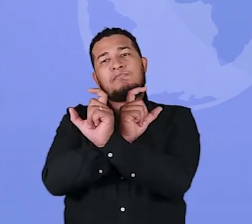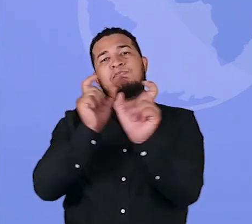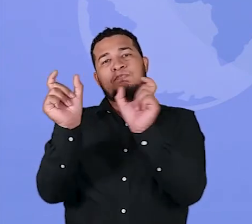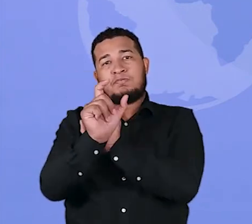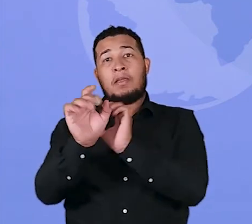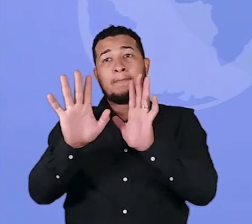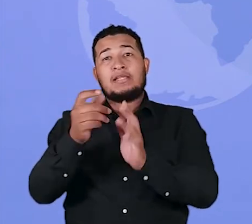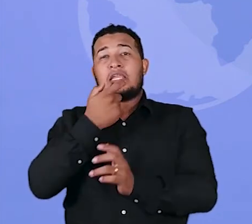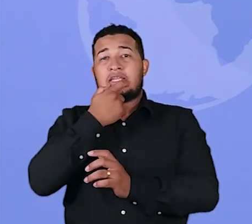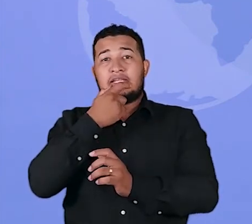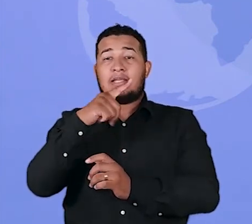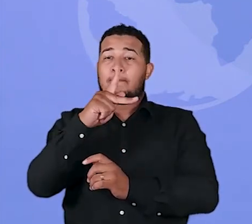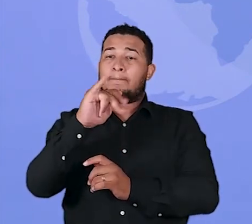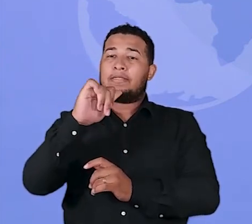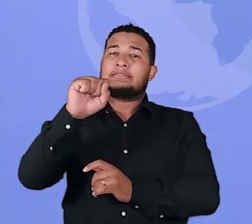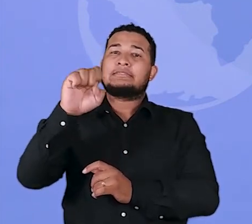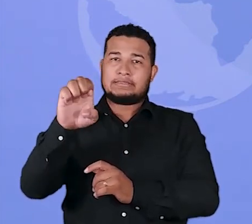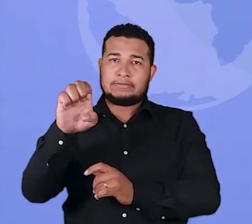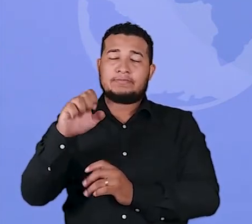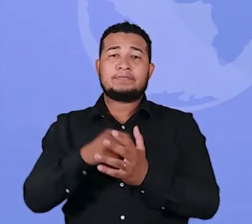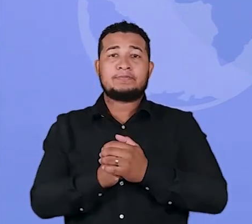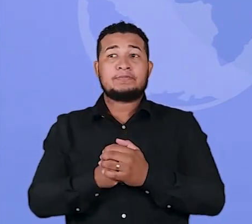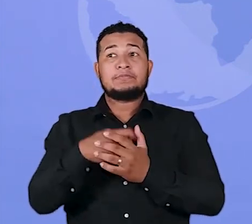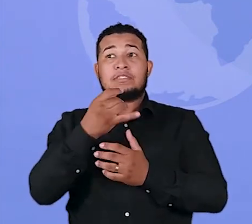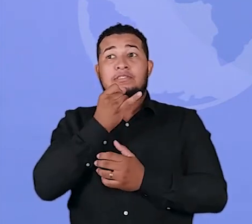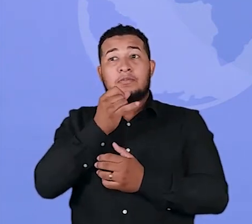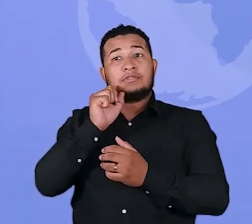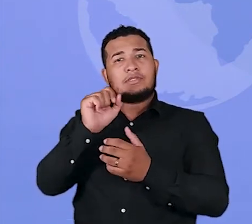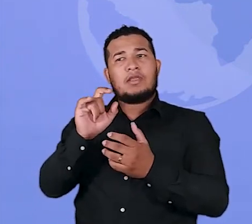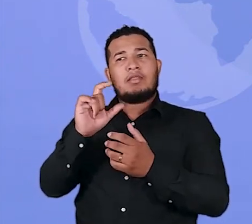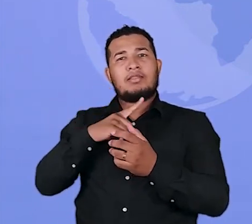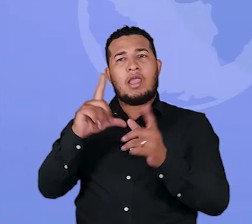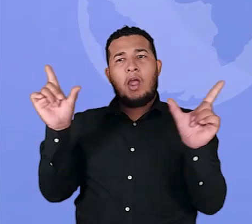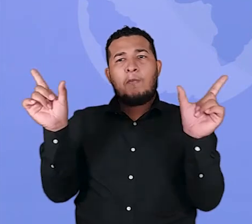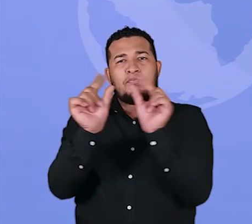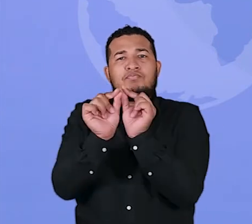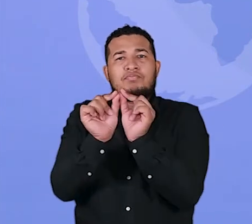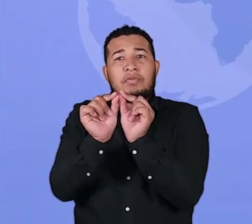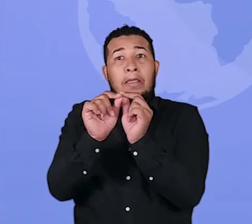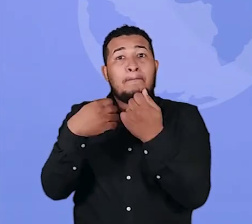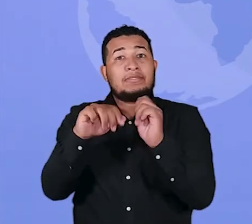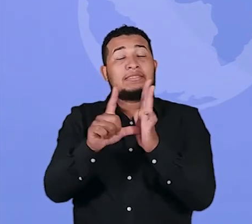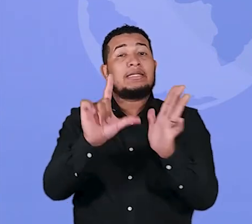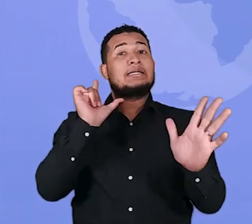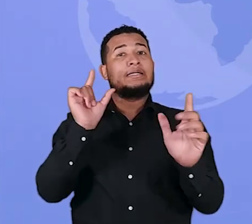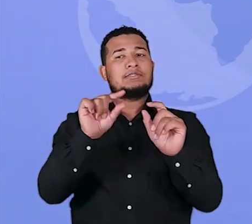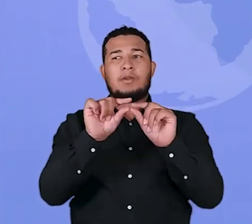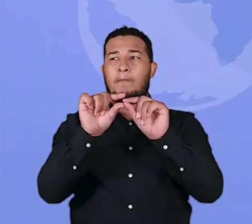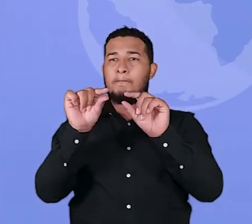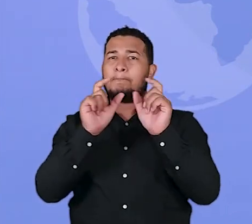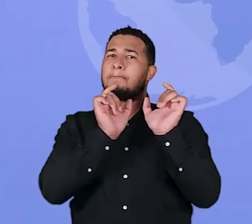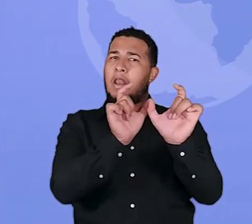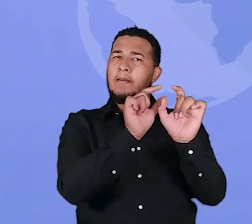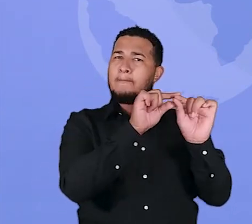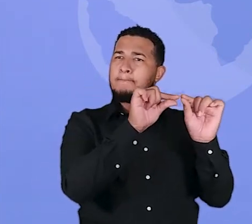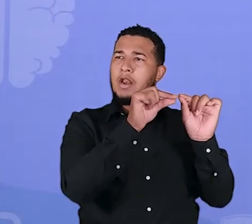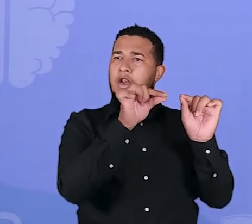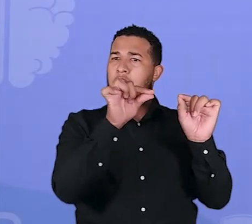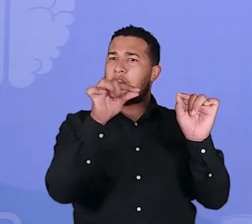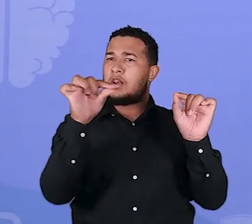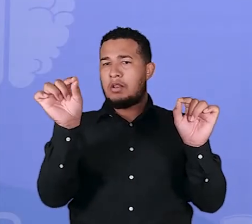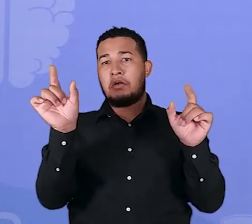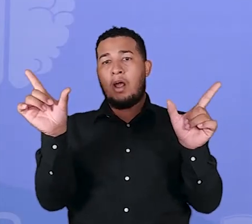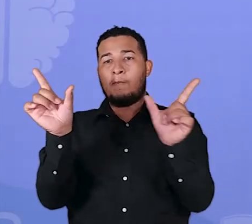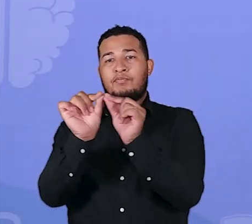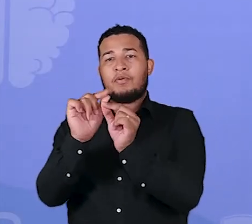palavras aí. Mas é isso que quer dizer. Então, se você coloca a sigla, você precisa colocar o que aquela sigla